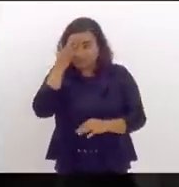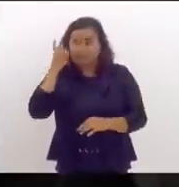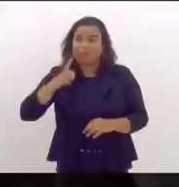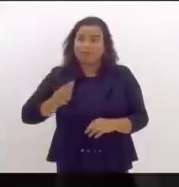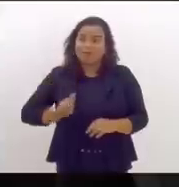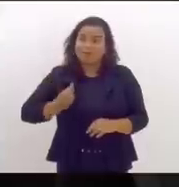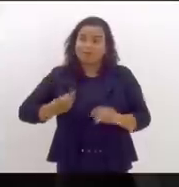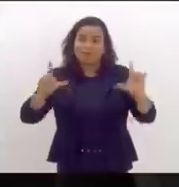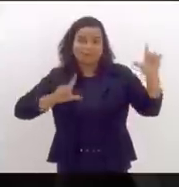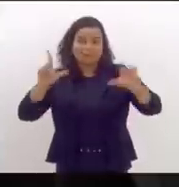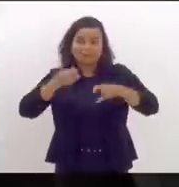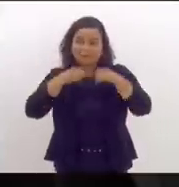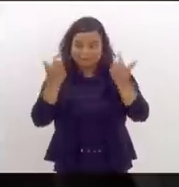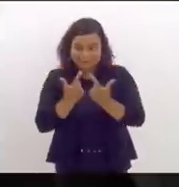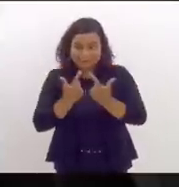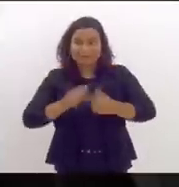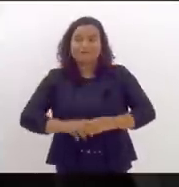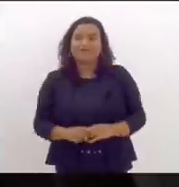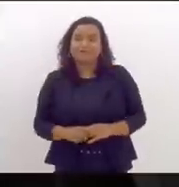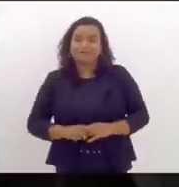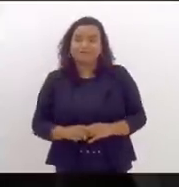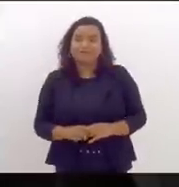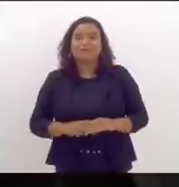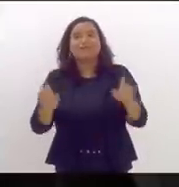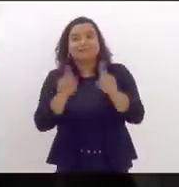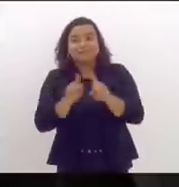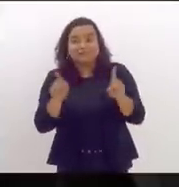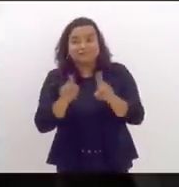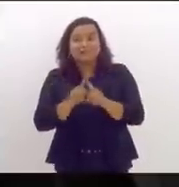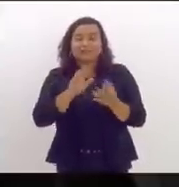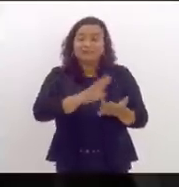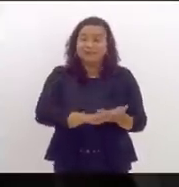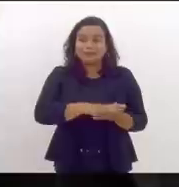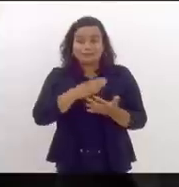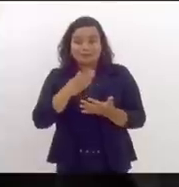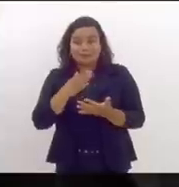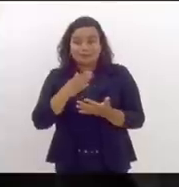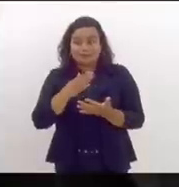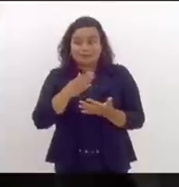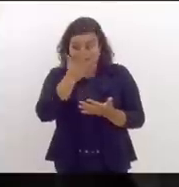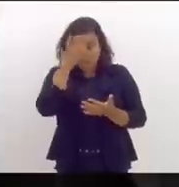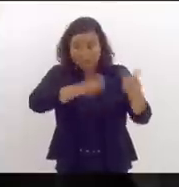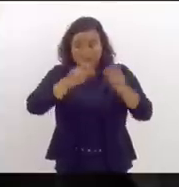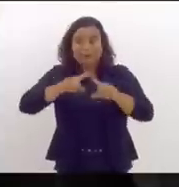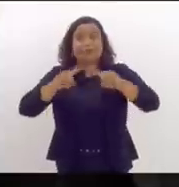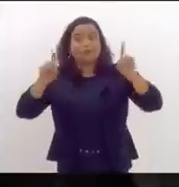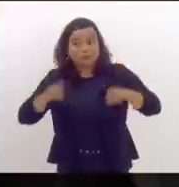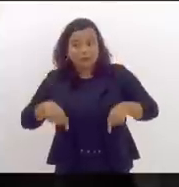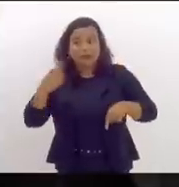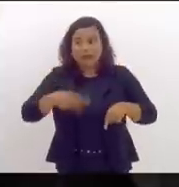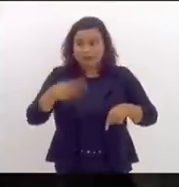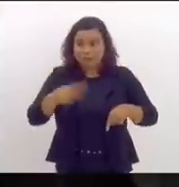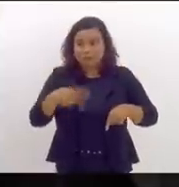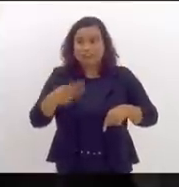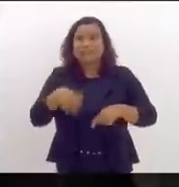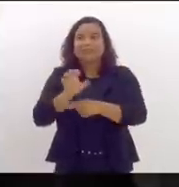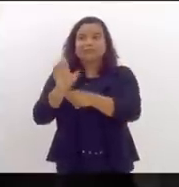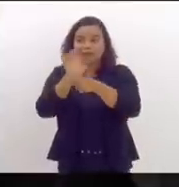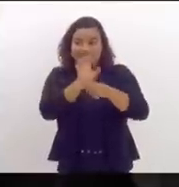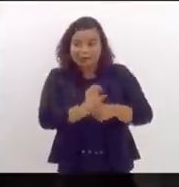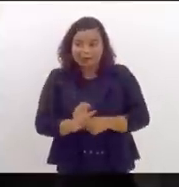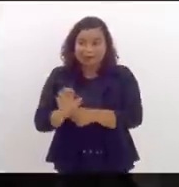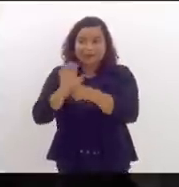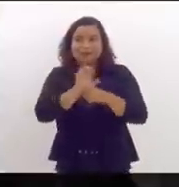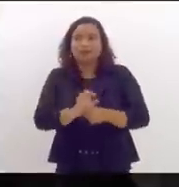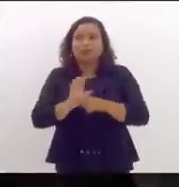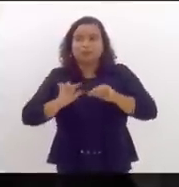da TV alerj senhoras e senhores funcionários públicos estaduais